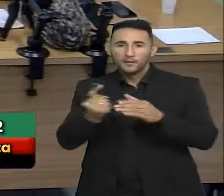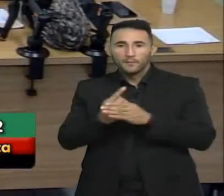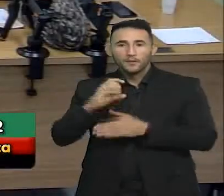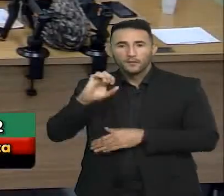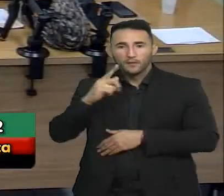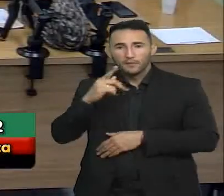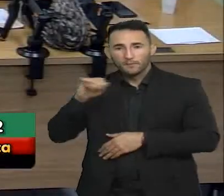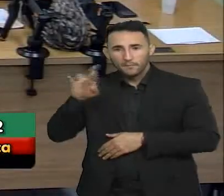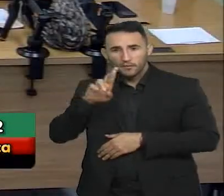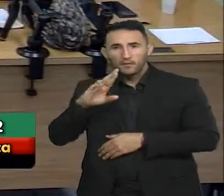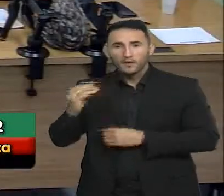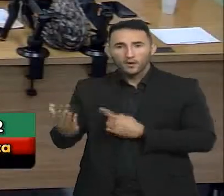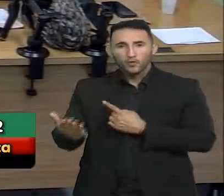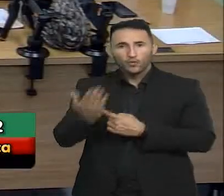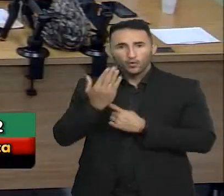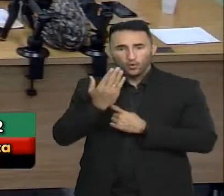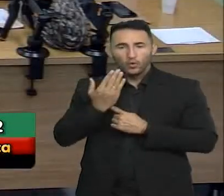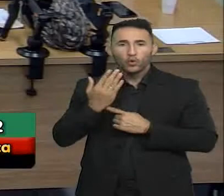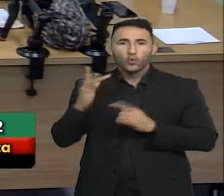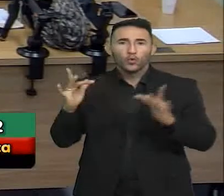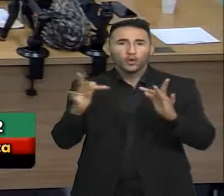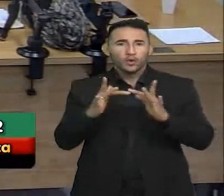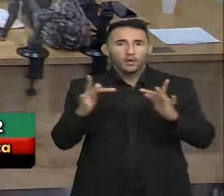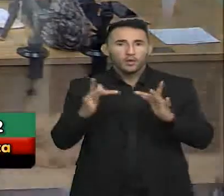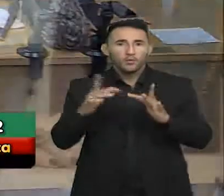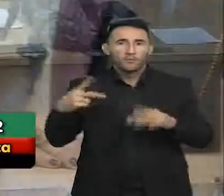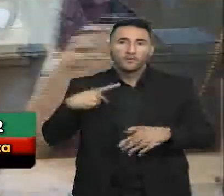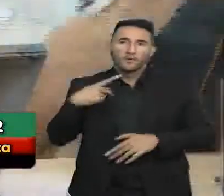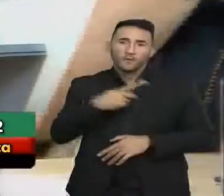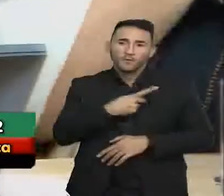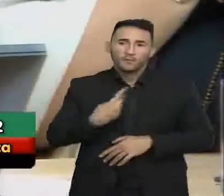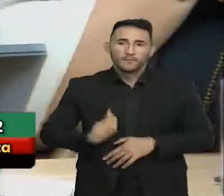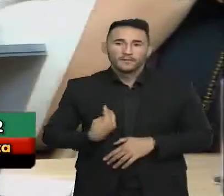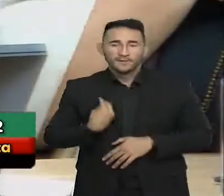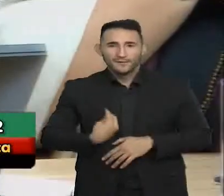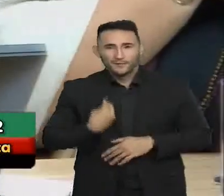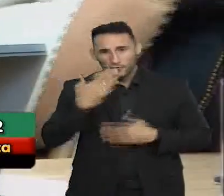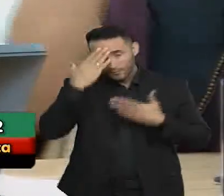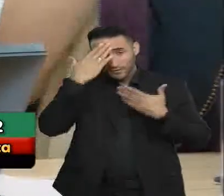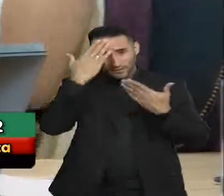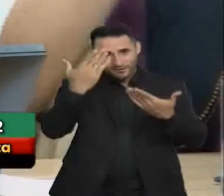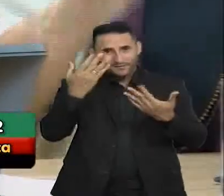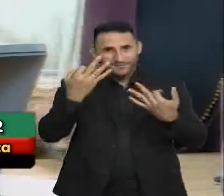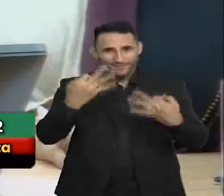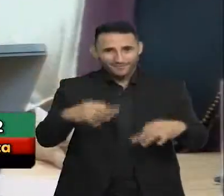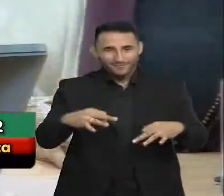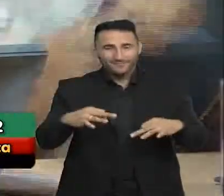ajudou bastante no contato com os pastores que estão aqui. Então, obrigada, viu, gente?